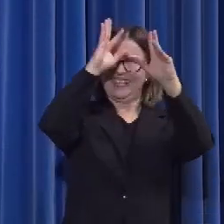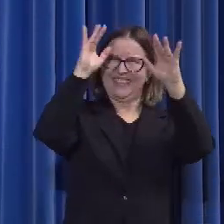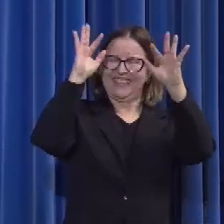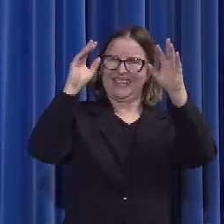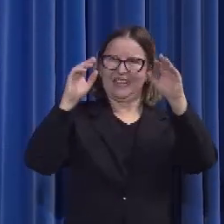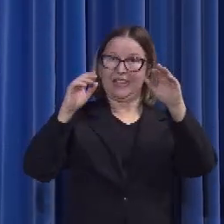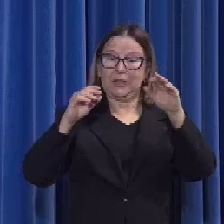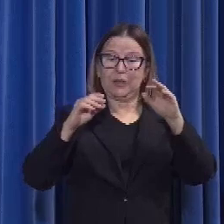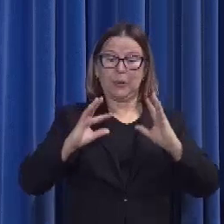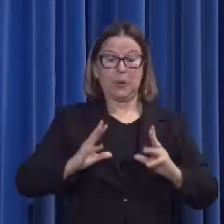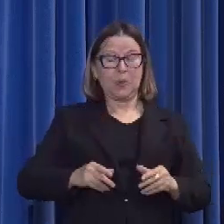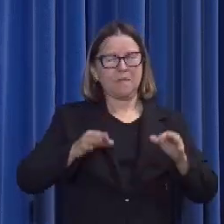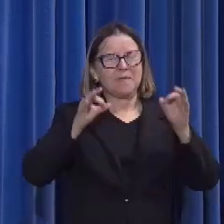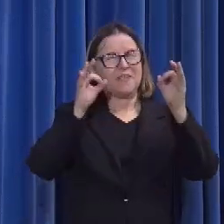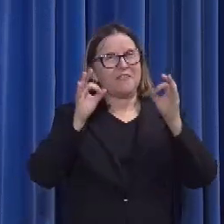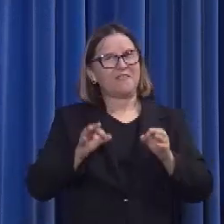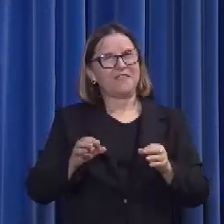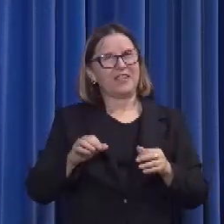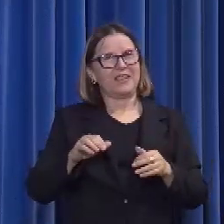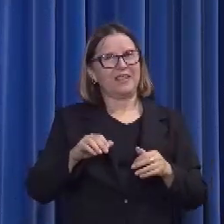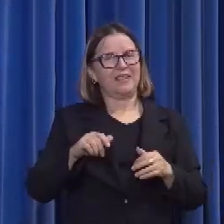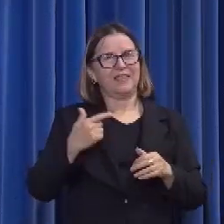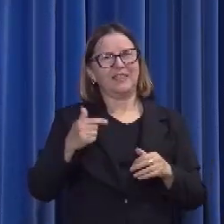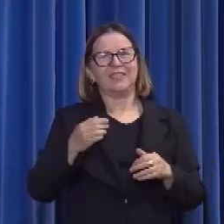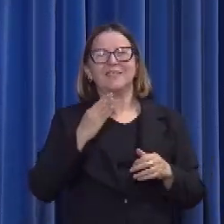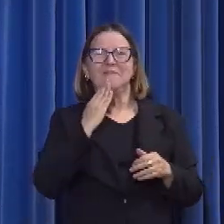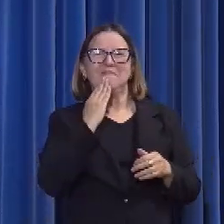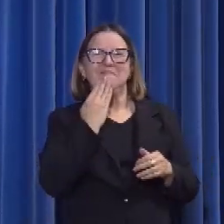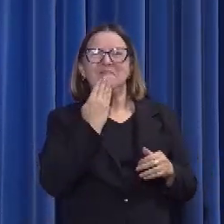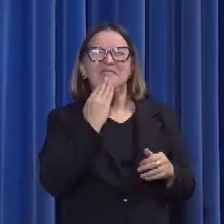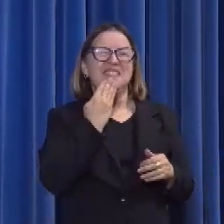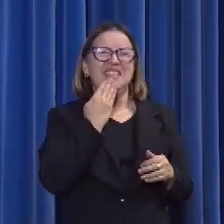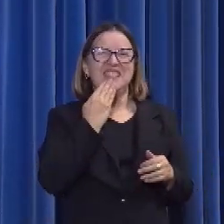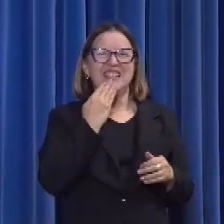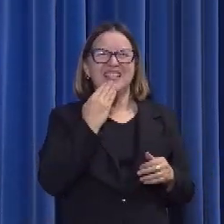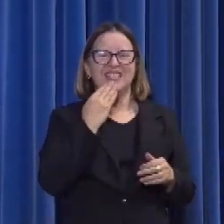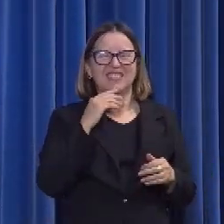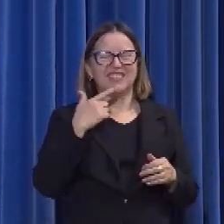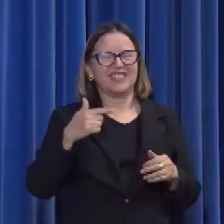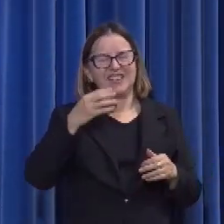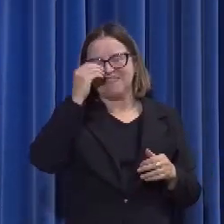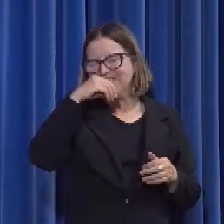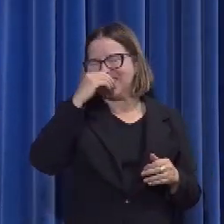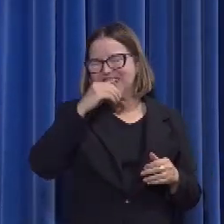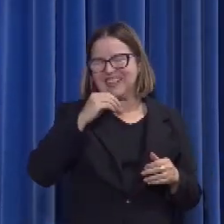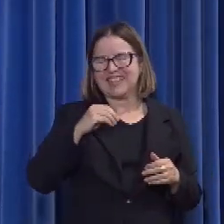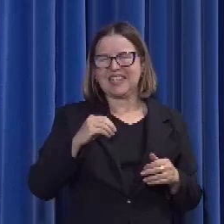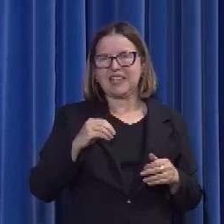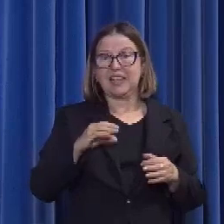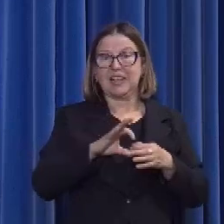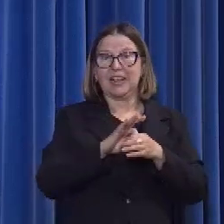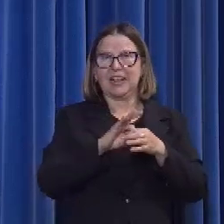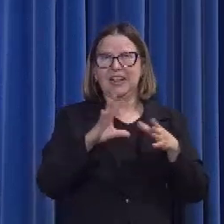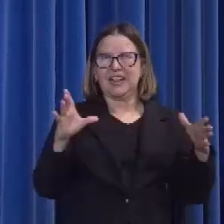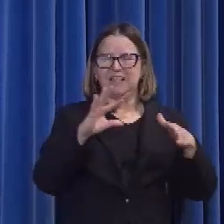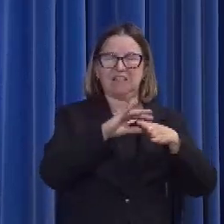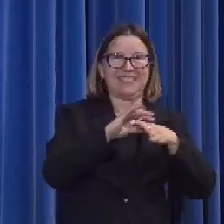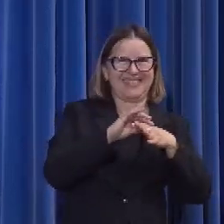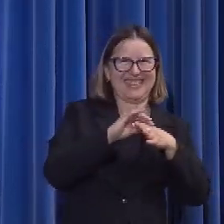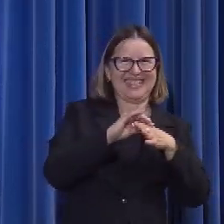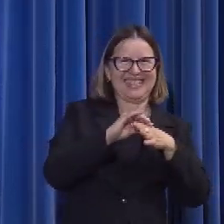corpo perfeito, sem mancha, sem fraqueza, livre de toda espécie de vírus e